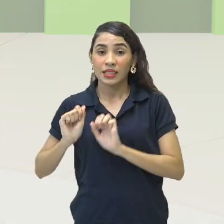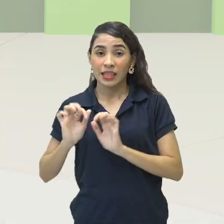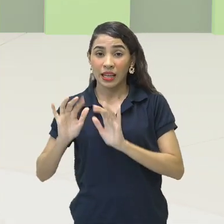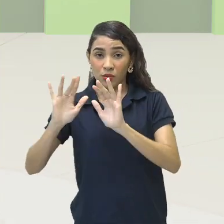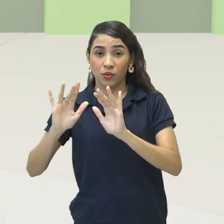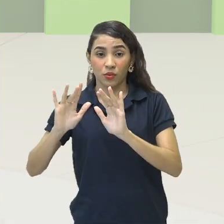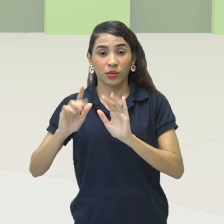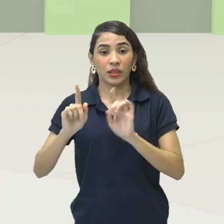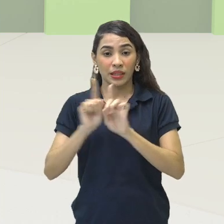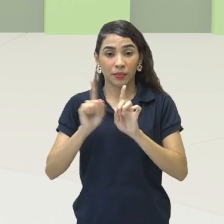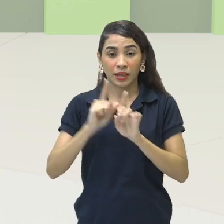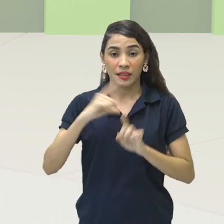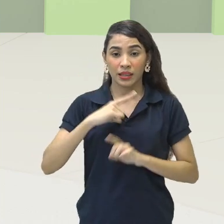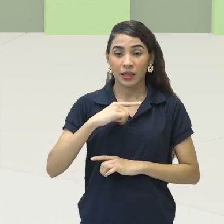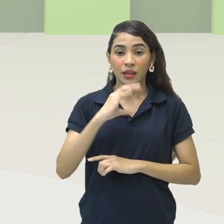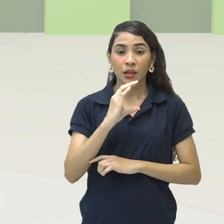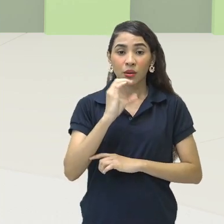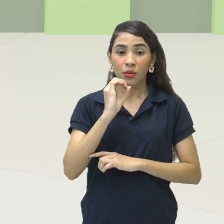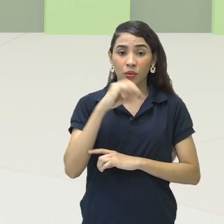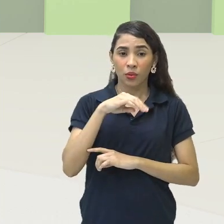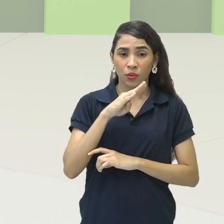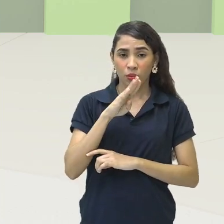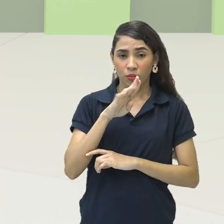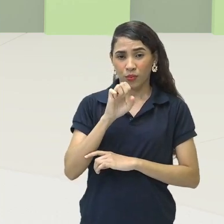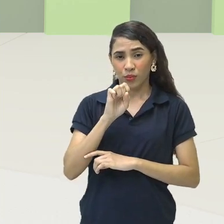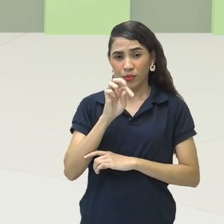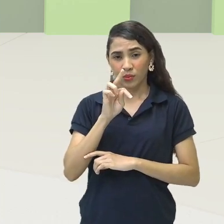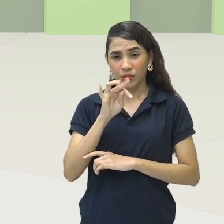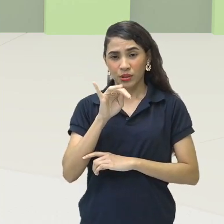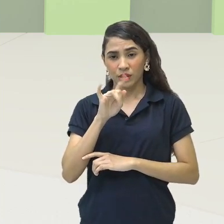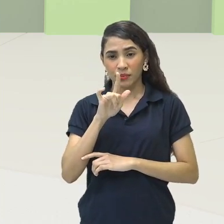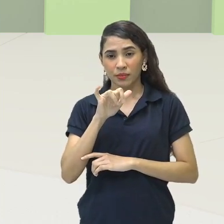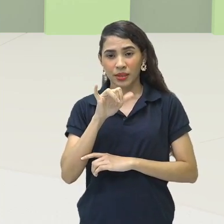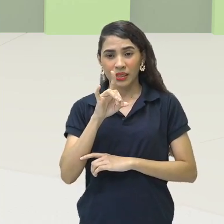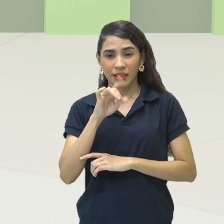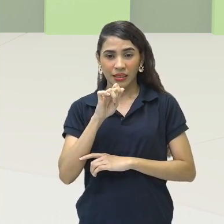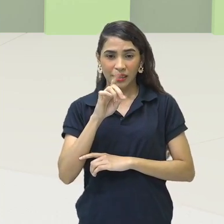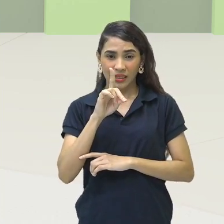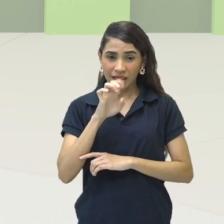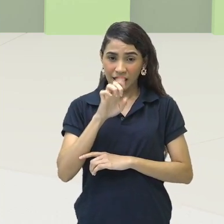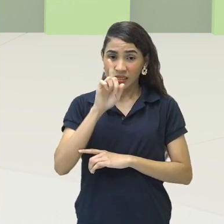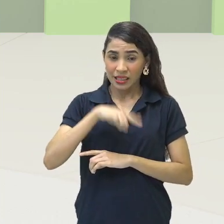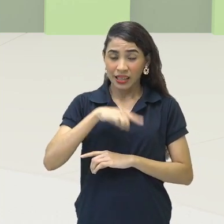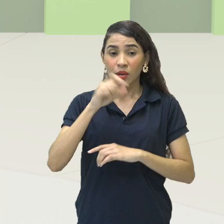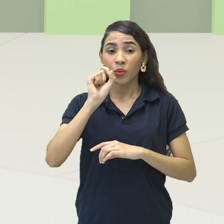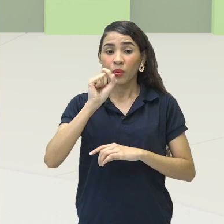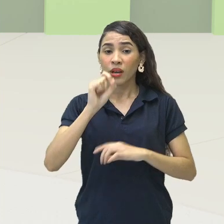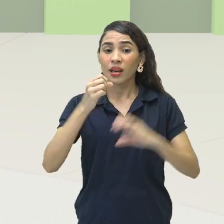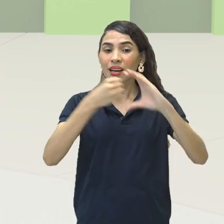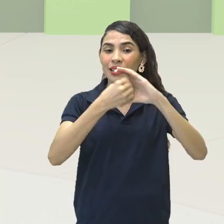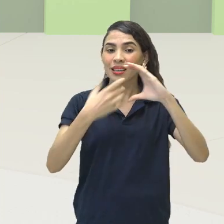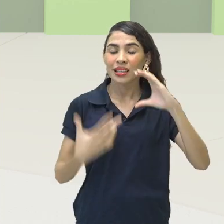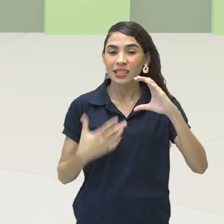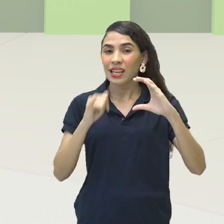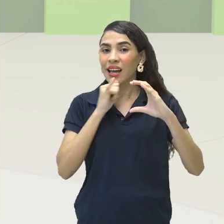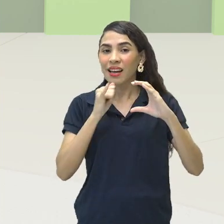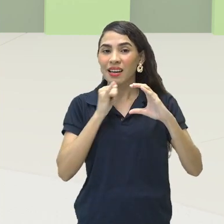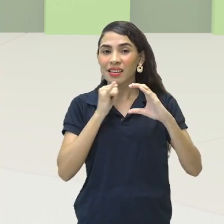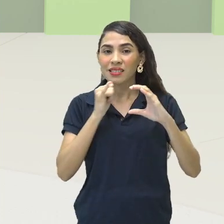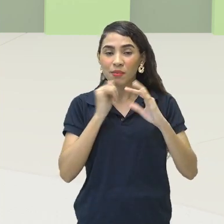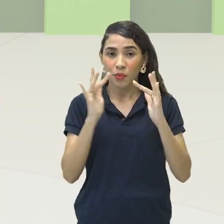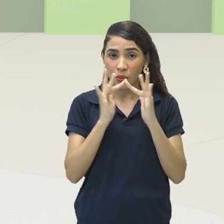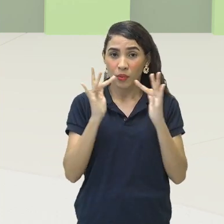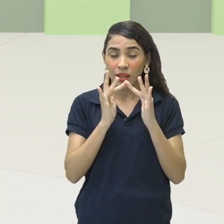ali combustibilidade. A combustibilidade nada mais é do que a característica de entrar em combustão,